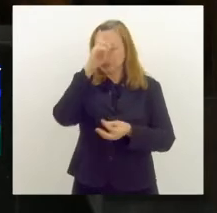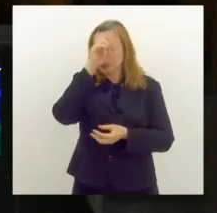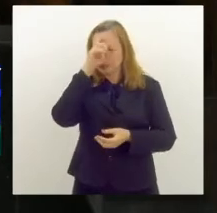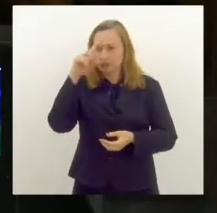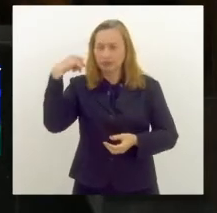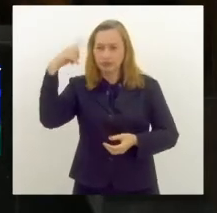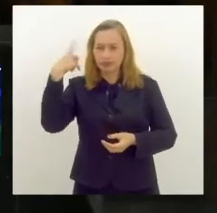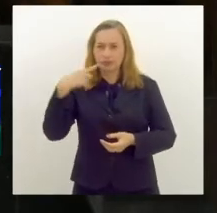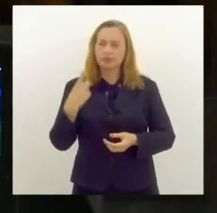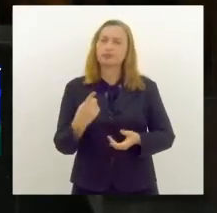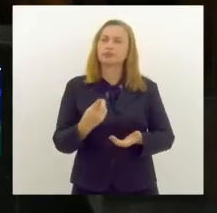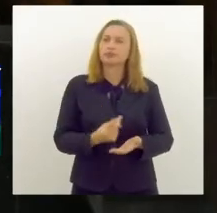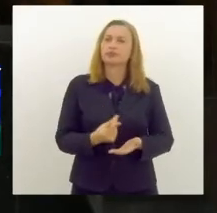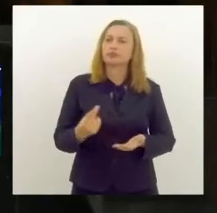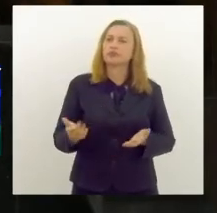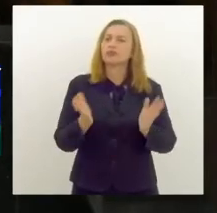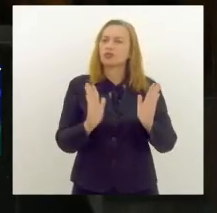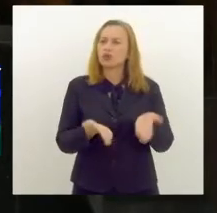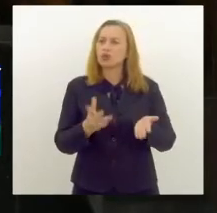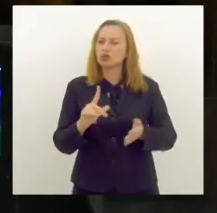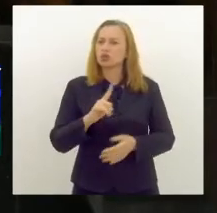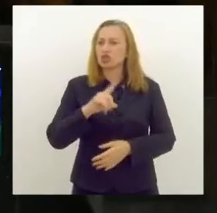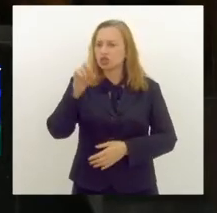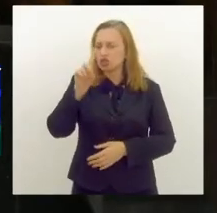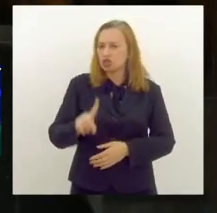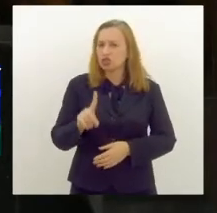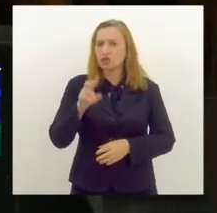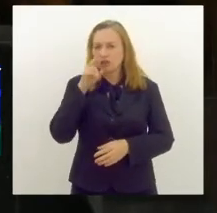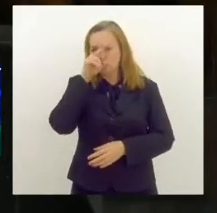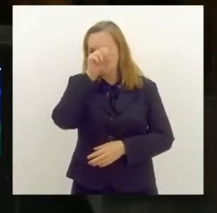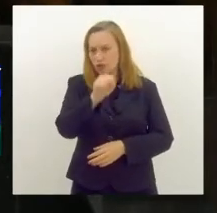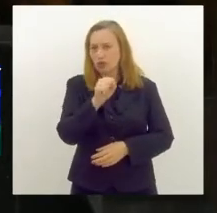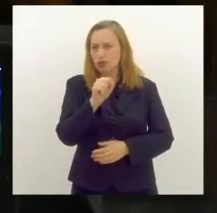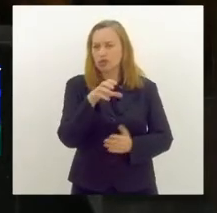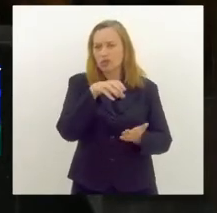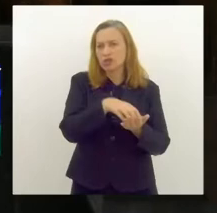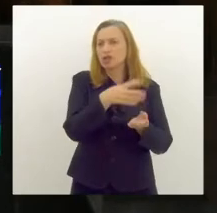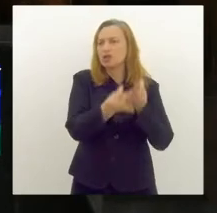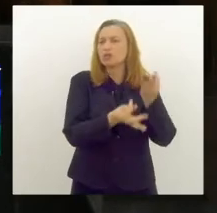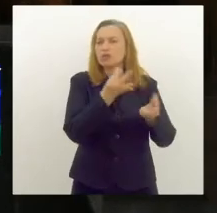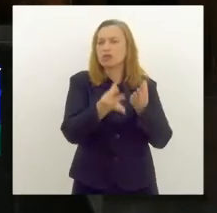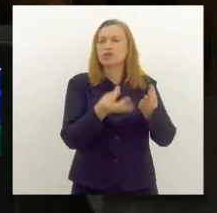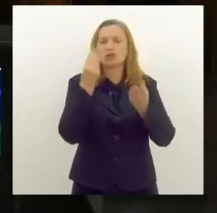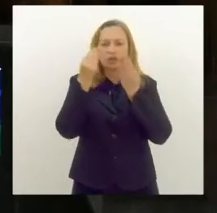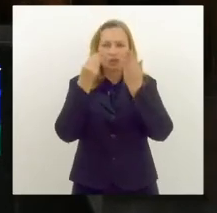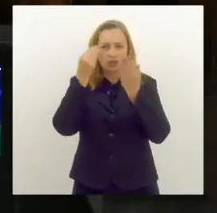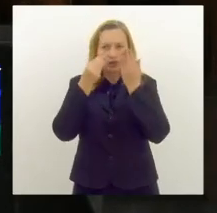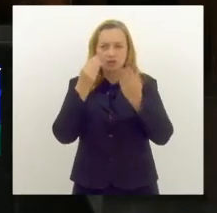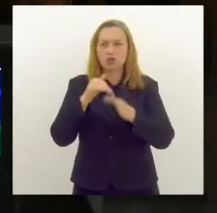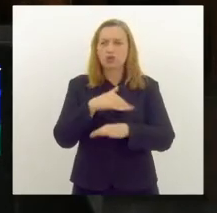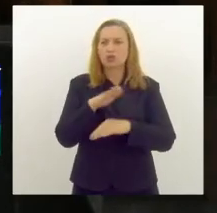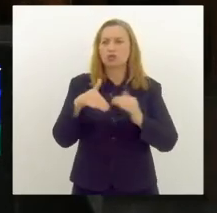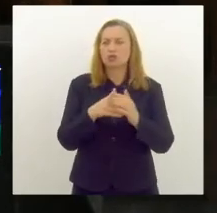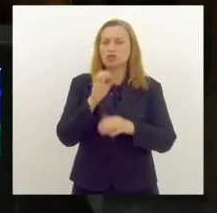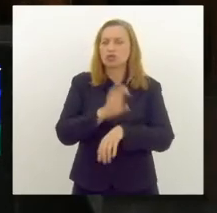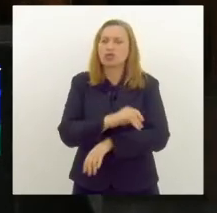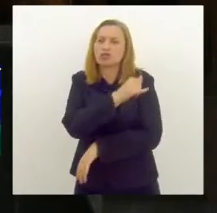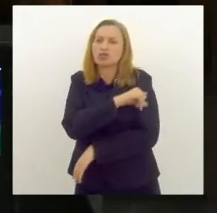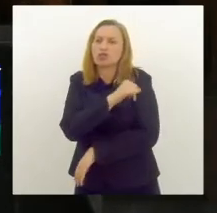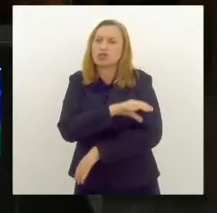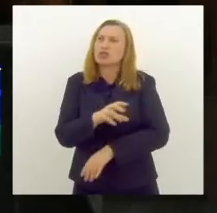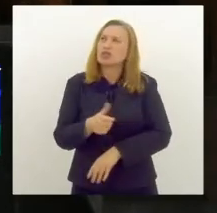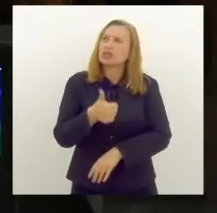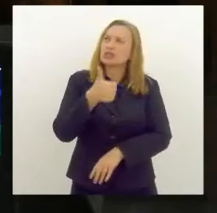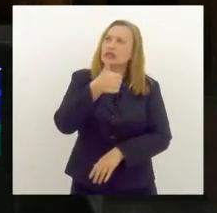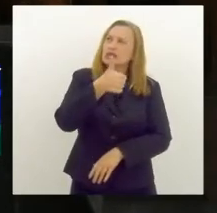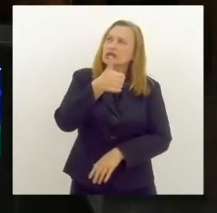saiu do papel e que hoje está garantindo o fortalecimento da rede de atenção psicossocial em todo o Estado do Rio de Janeiro. Já foram cerca de